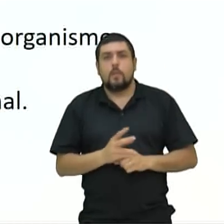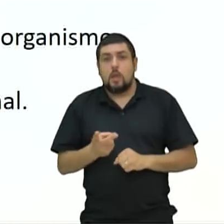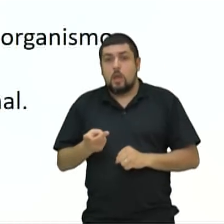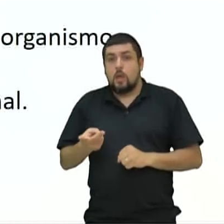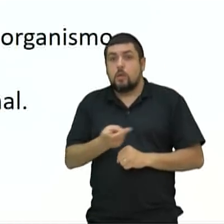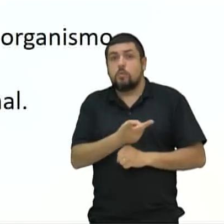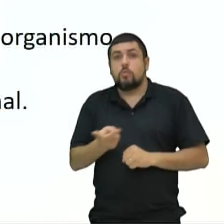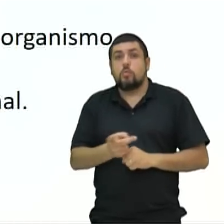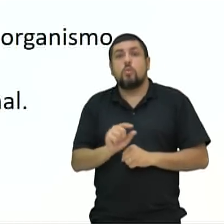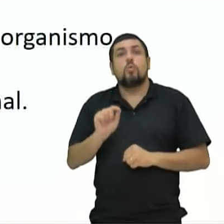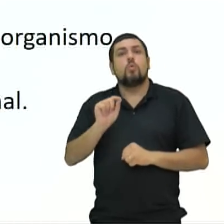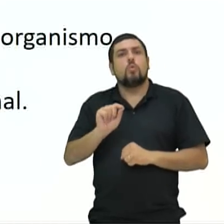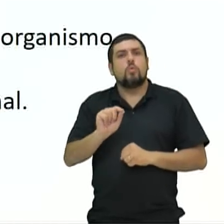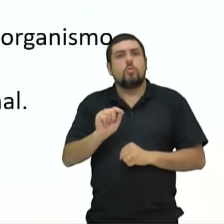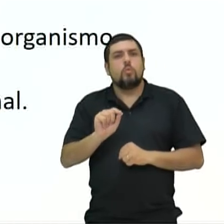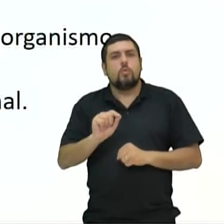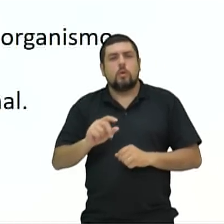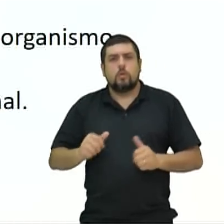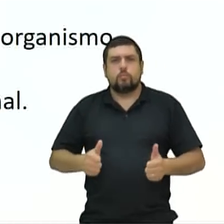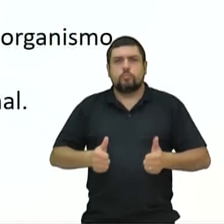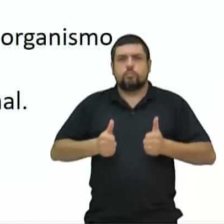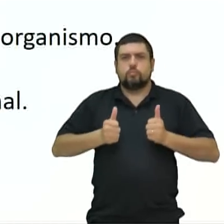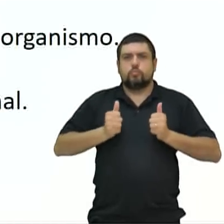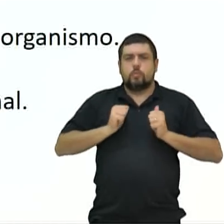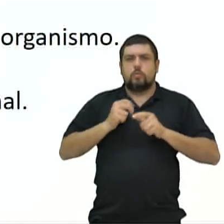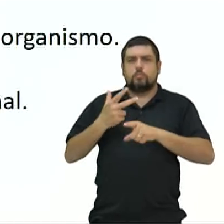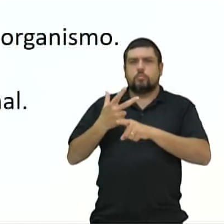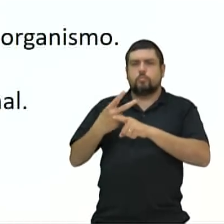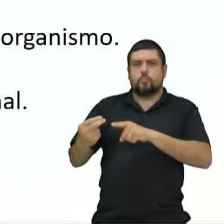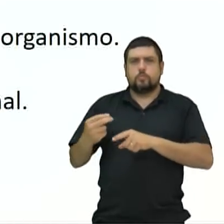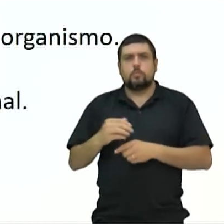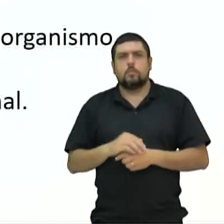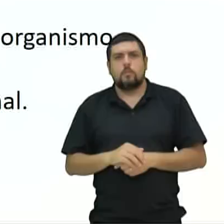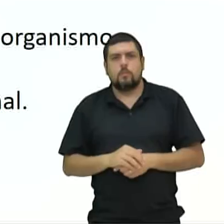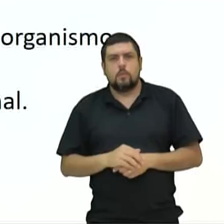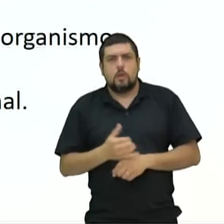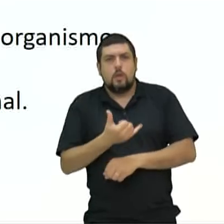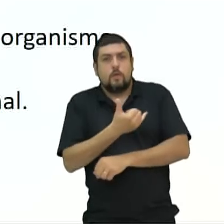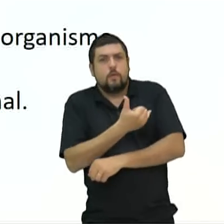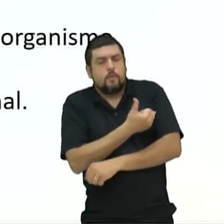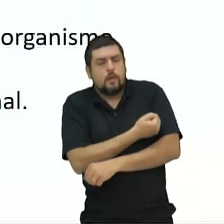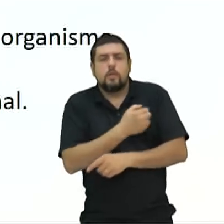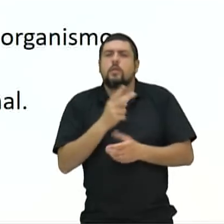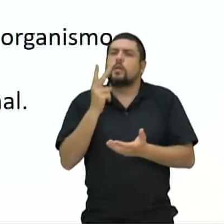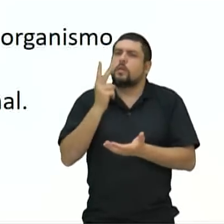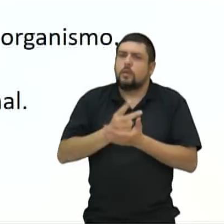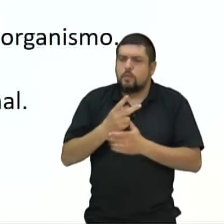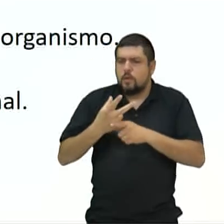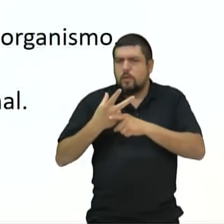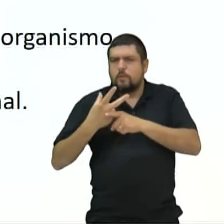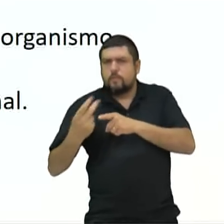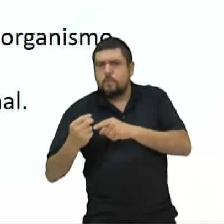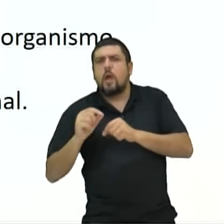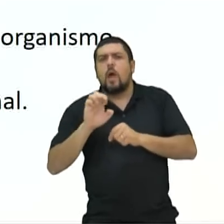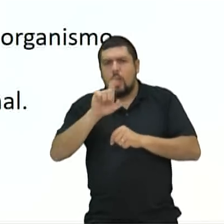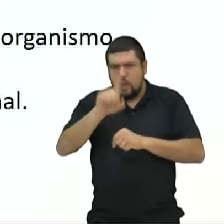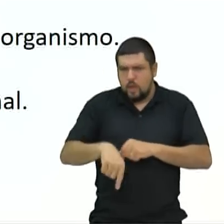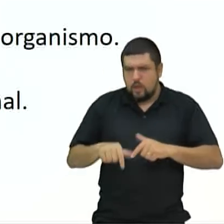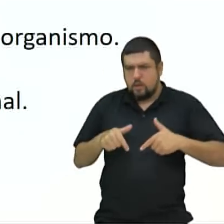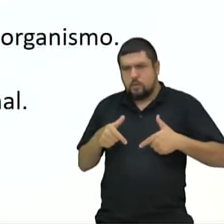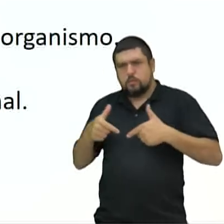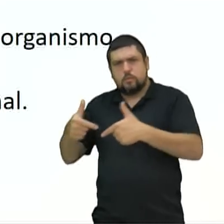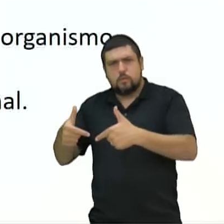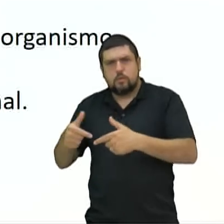possível imunização do tipo passiva. Vacina é sempre imunização ativa, gente. Qual que é a diferença? A